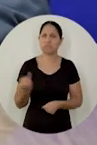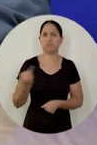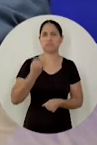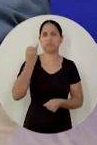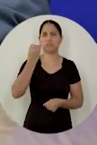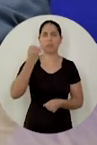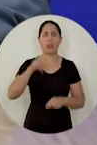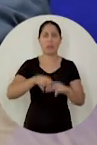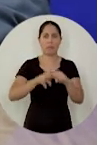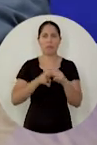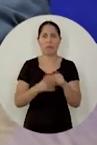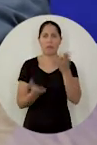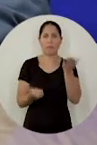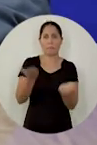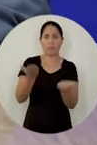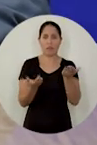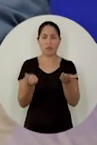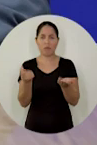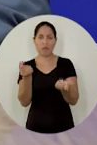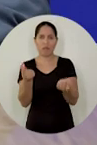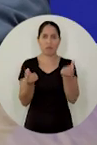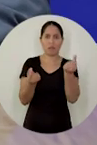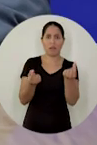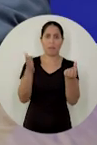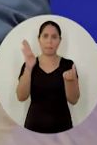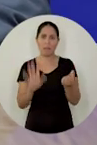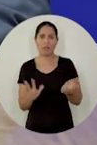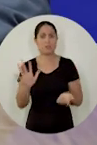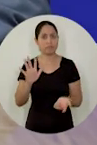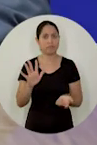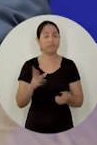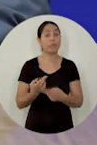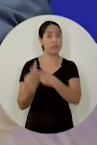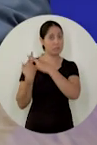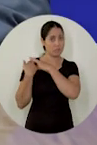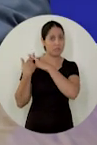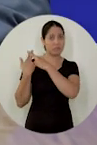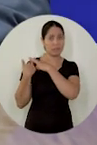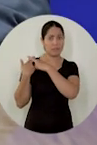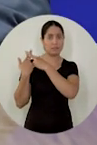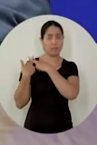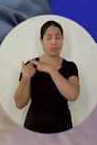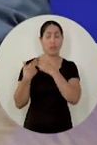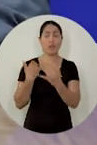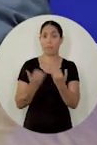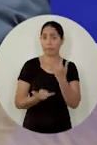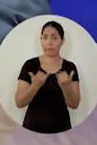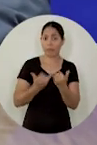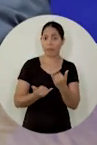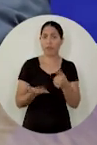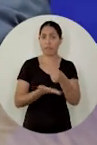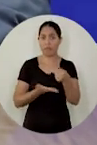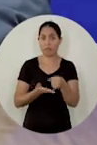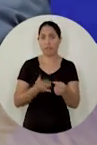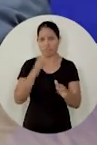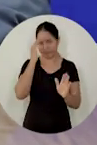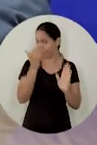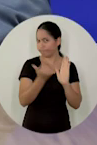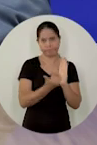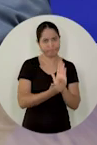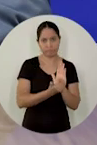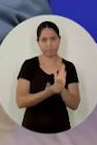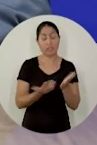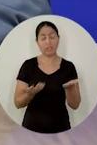fundamental importância para a balança comercial do Estado e do Brasil, geralmente são responsáveis também por violações de direitos